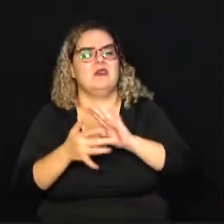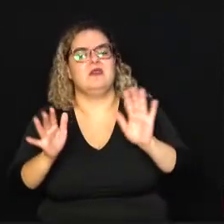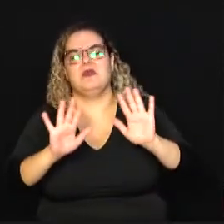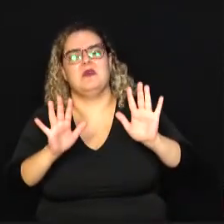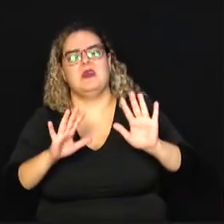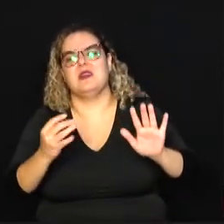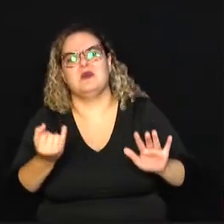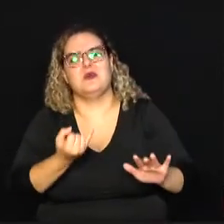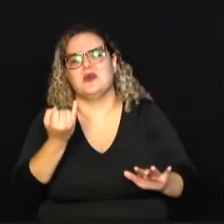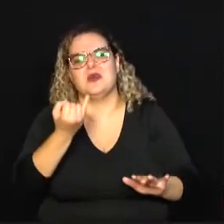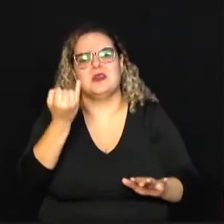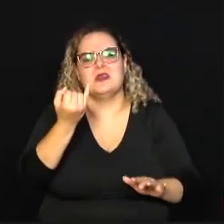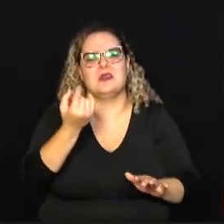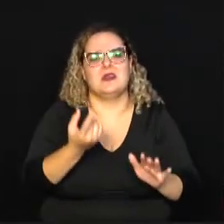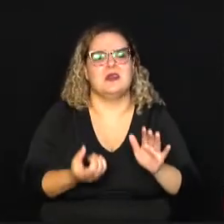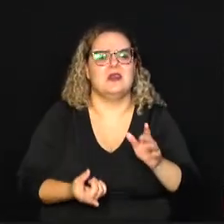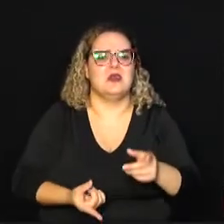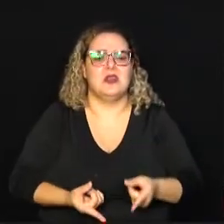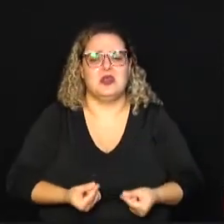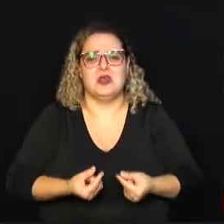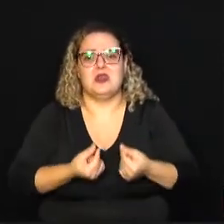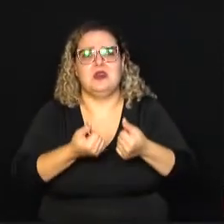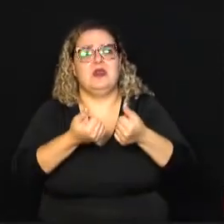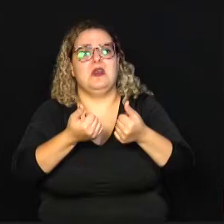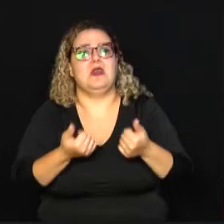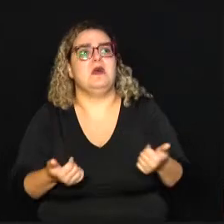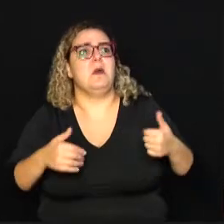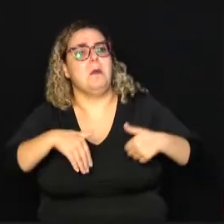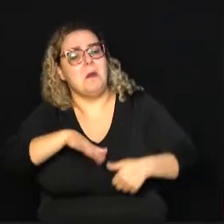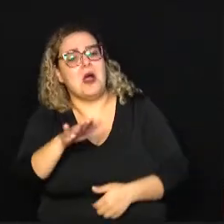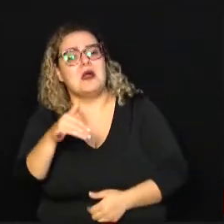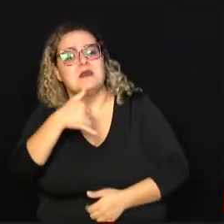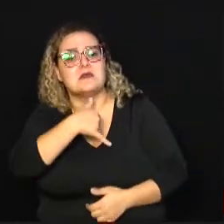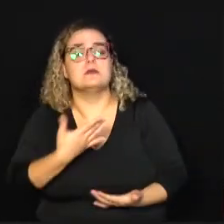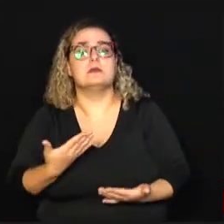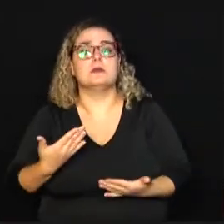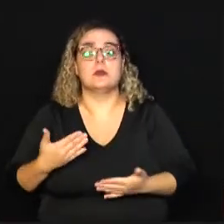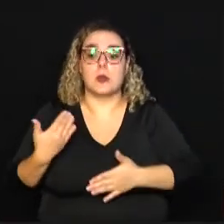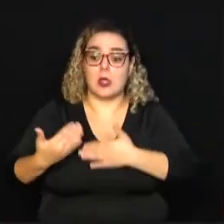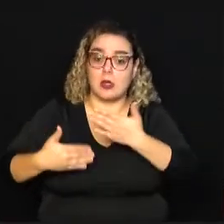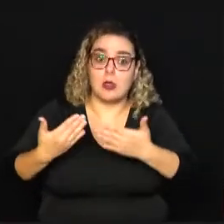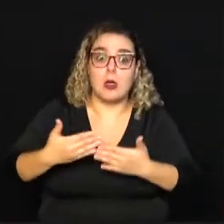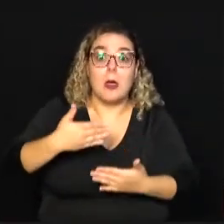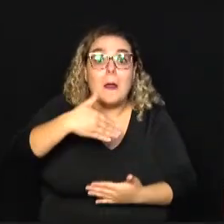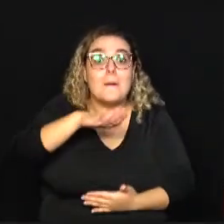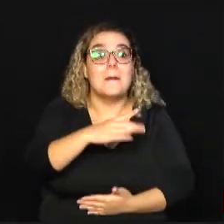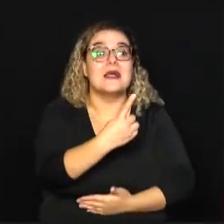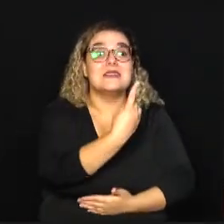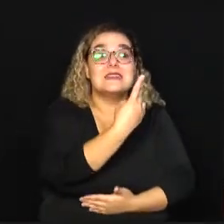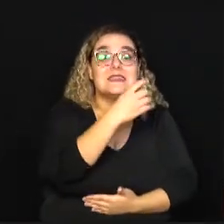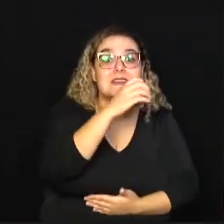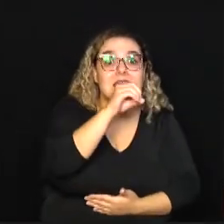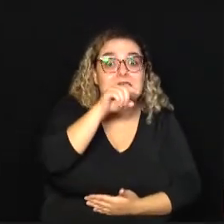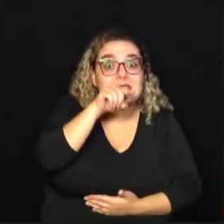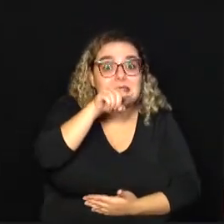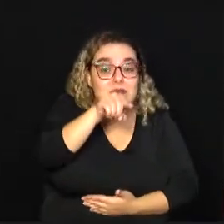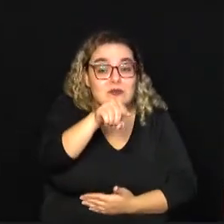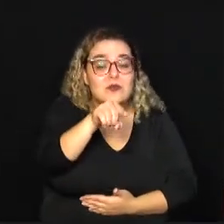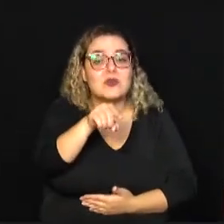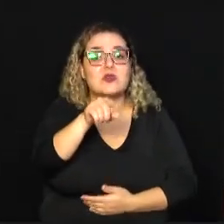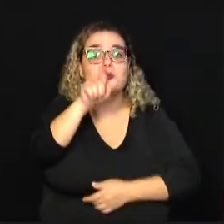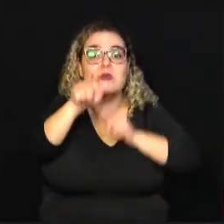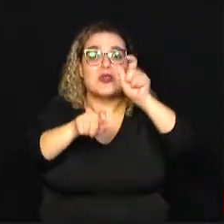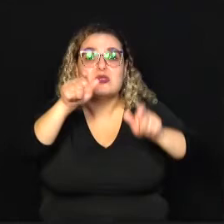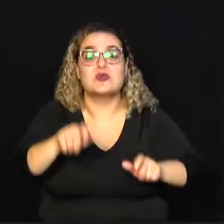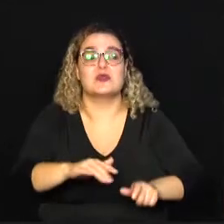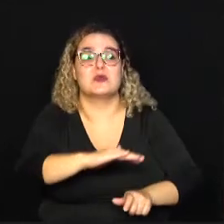as consequências econômicas seriam muito dramáticas, e nós estamos aí agora caminhando para ter mais de 10 mil mortes por semana, né? Mais de 10 mil mortes